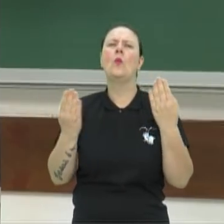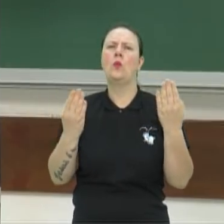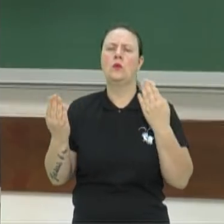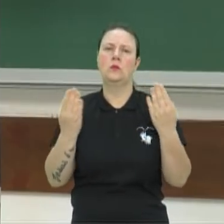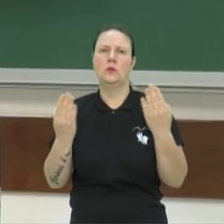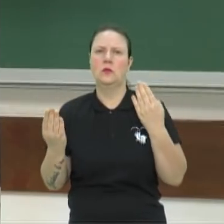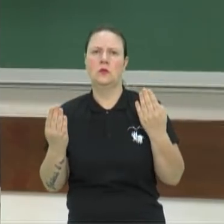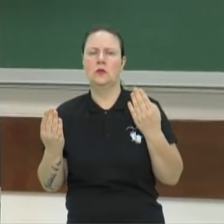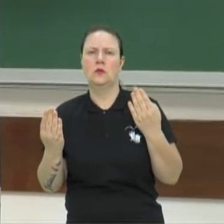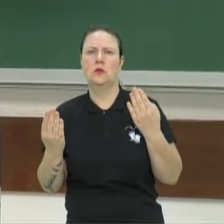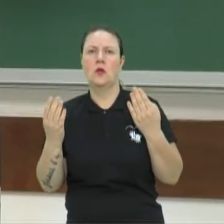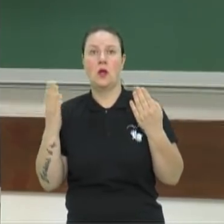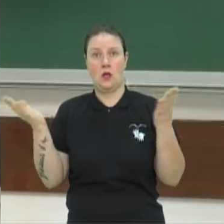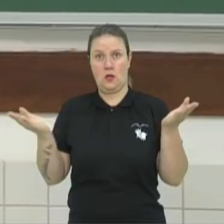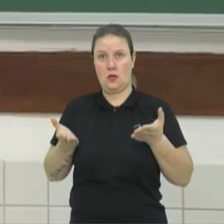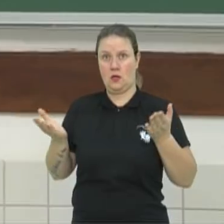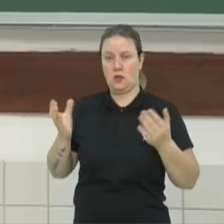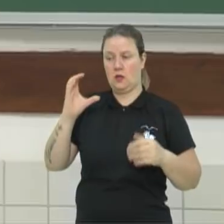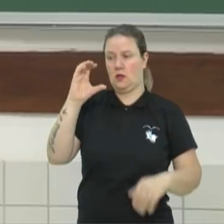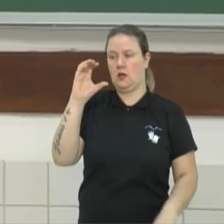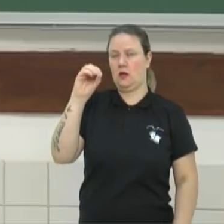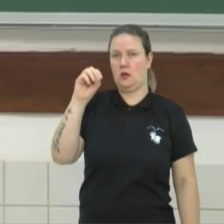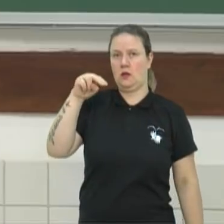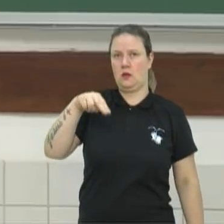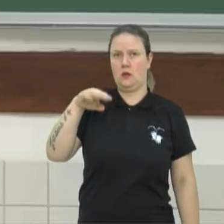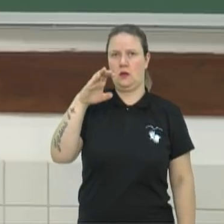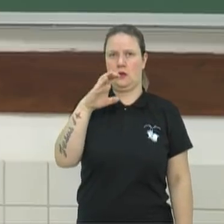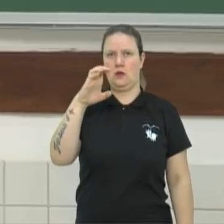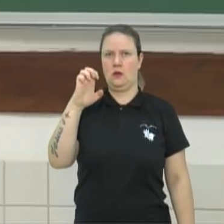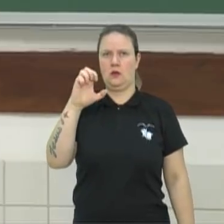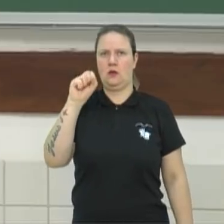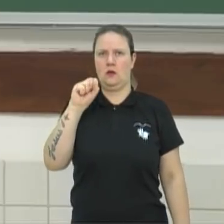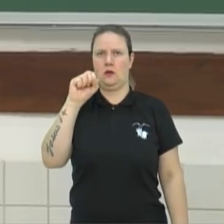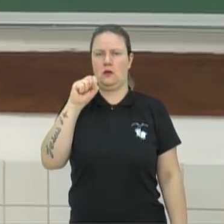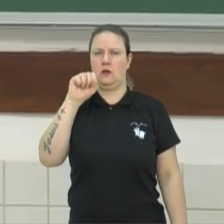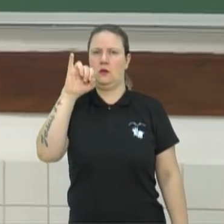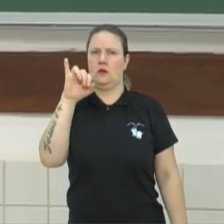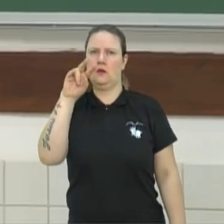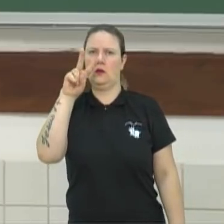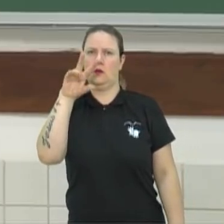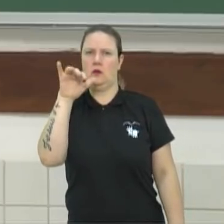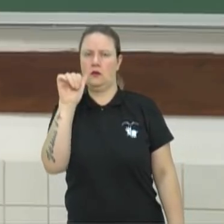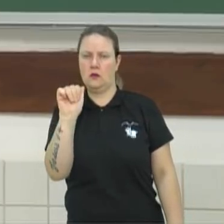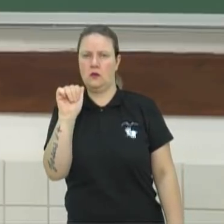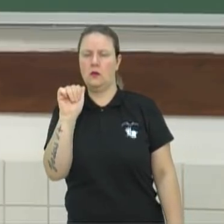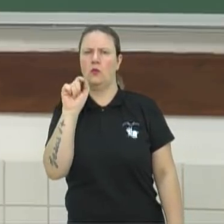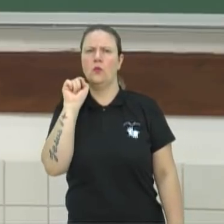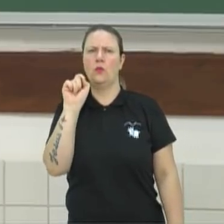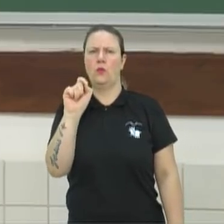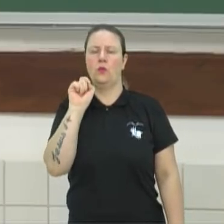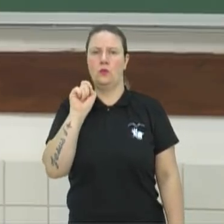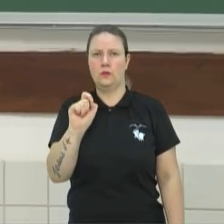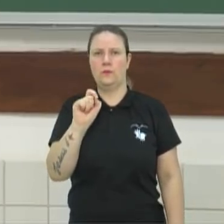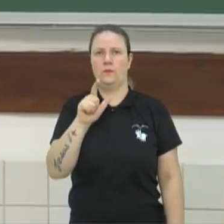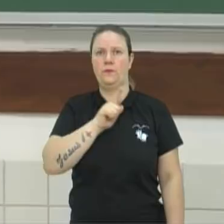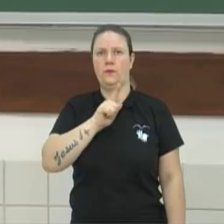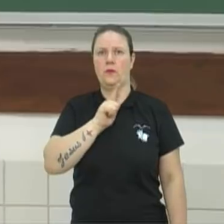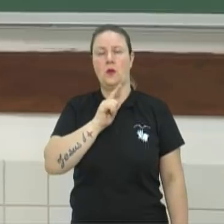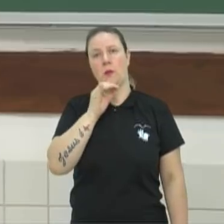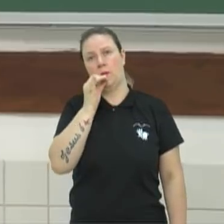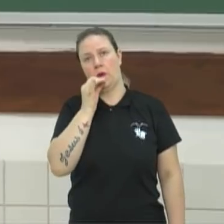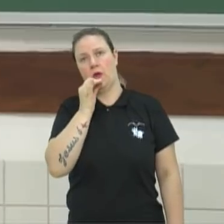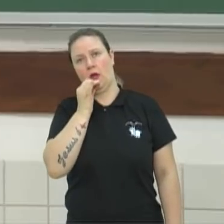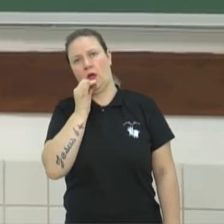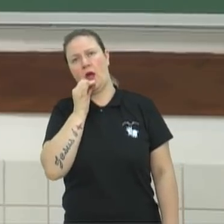mais forte. Aqui na concessiva, ela não é mais forte. É como se houvesse ali uma exceção,